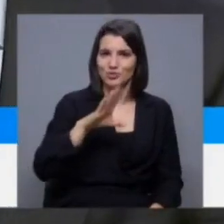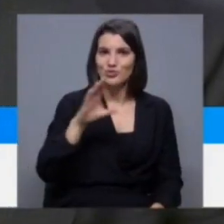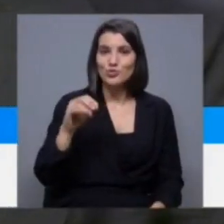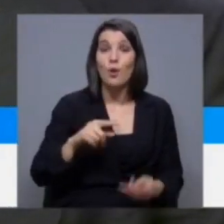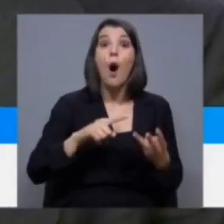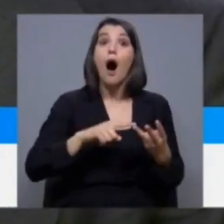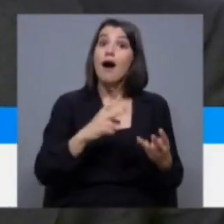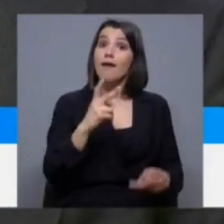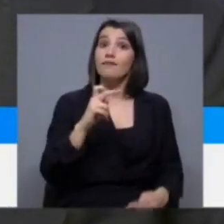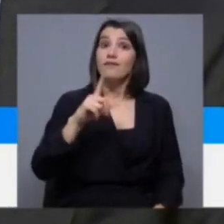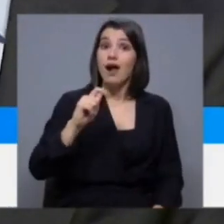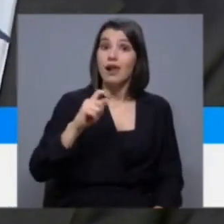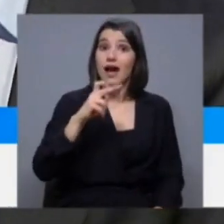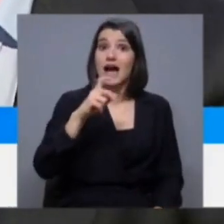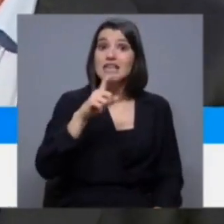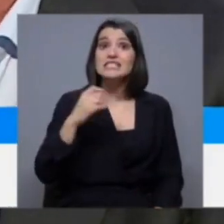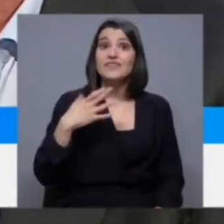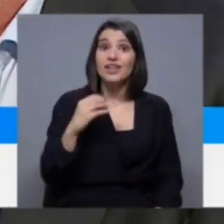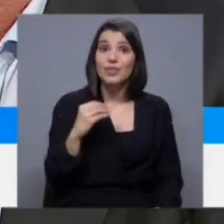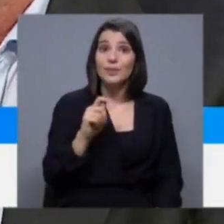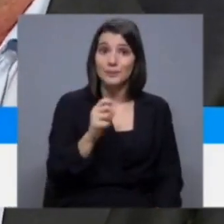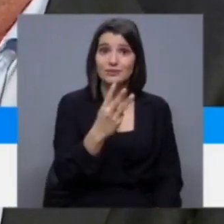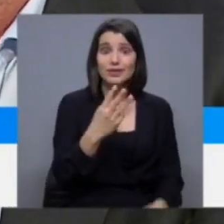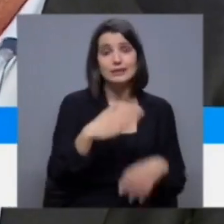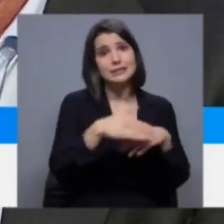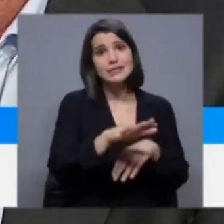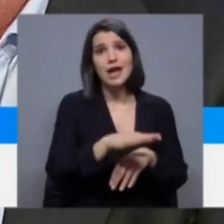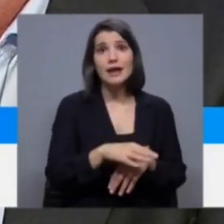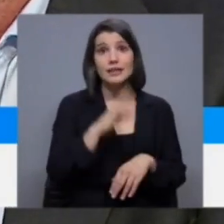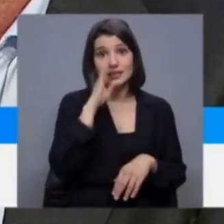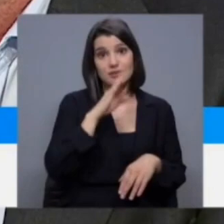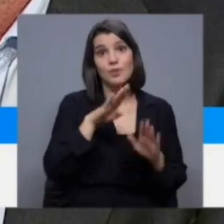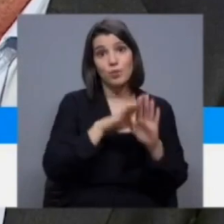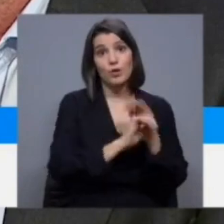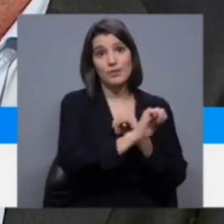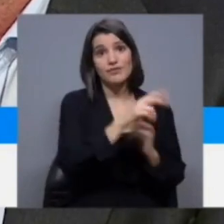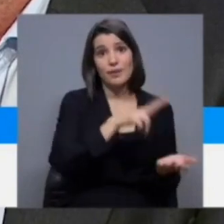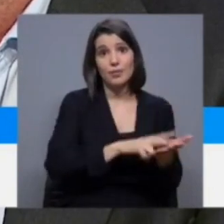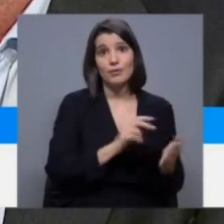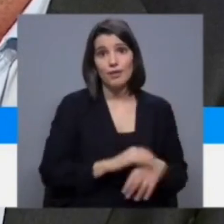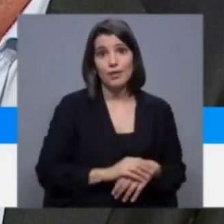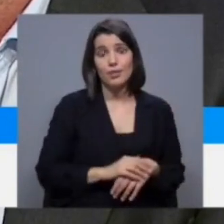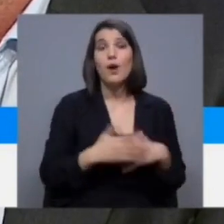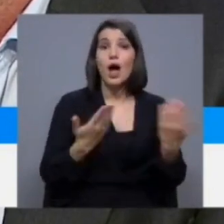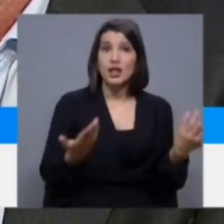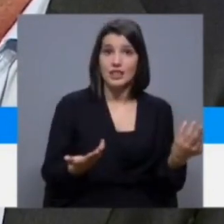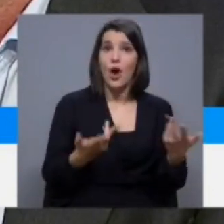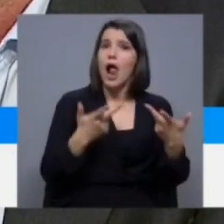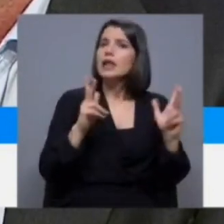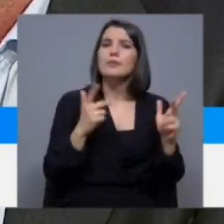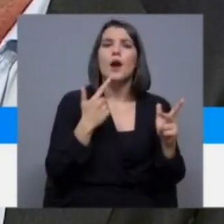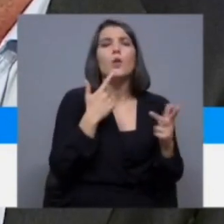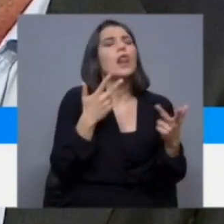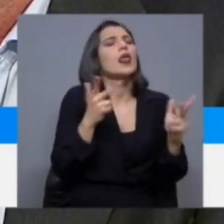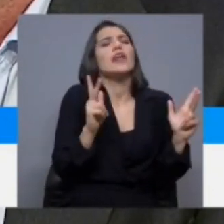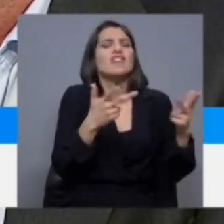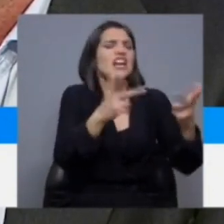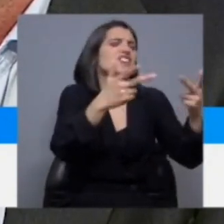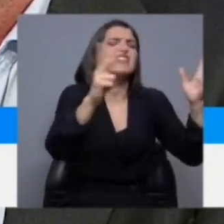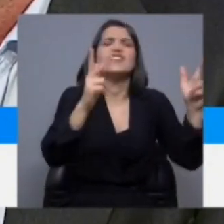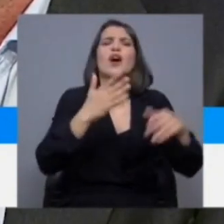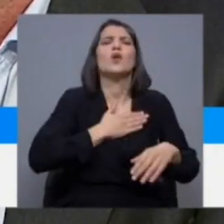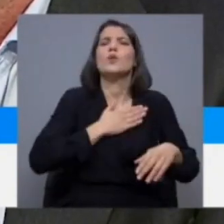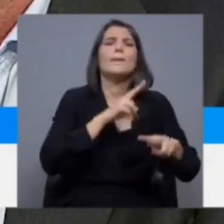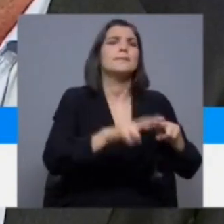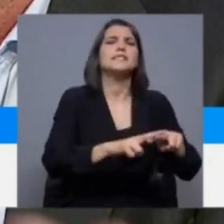olha o vale e Azevedo teve um sonho e ao fim de três meses segundo problema diz almoço em segredo ou seja os livro acham tão liberais não quero ninguém na